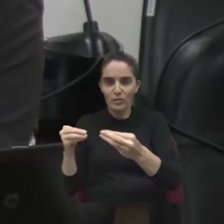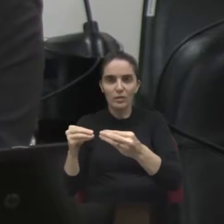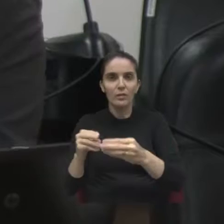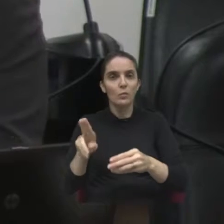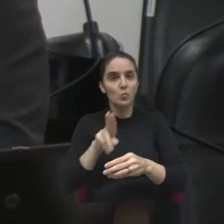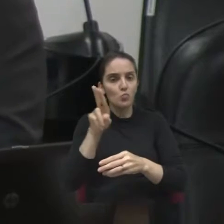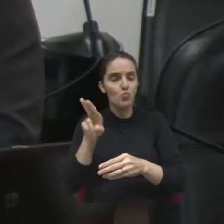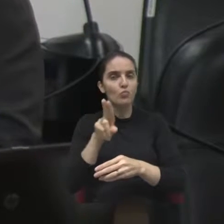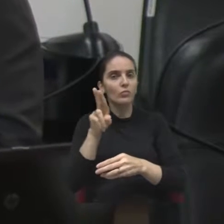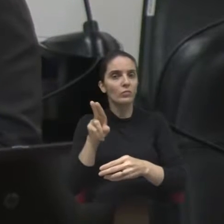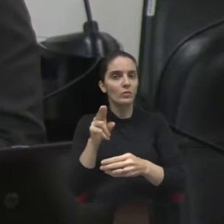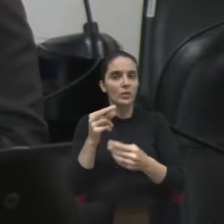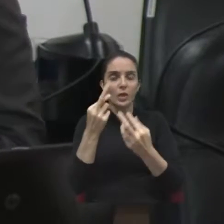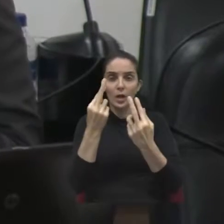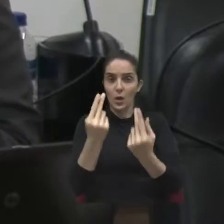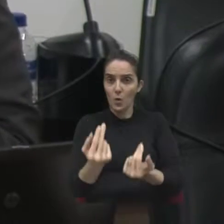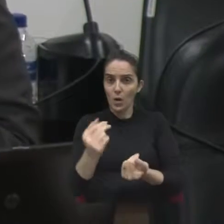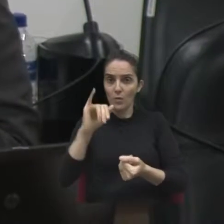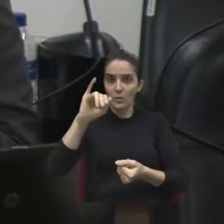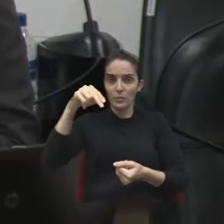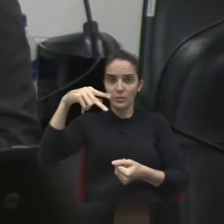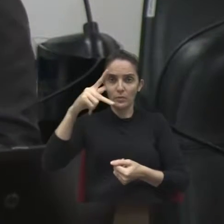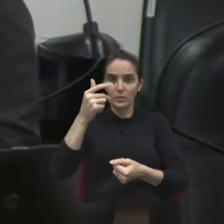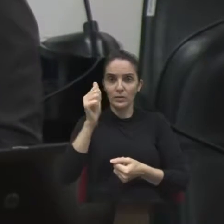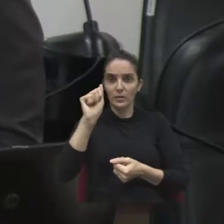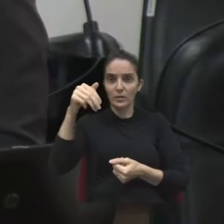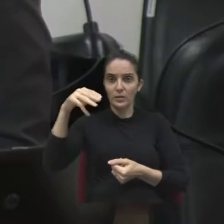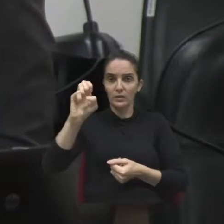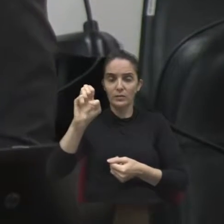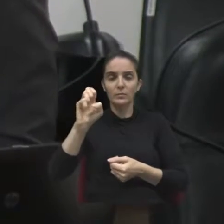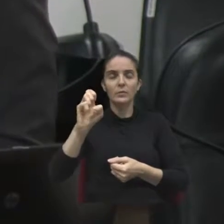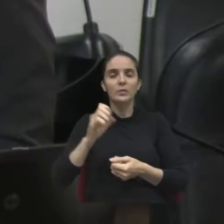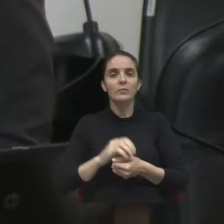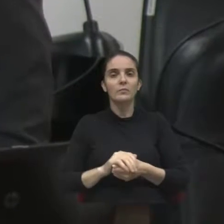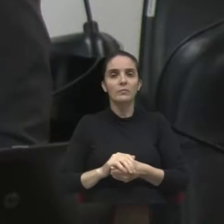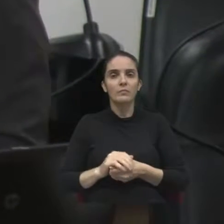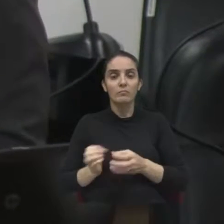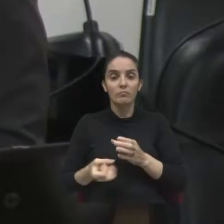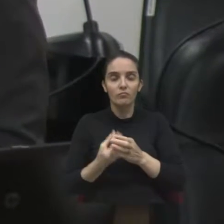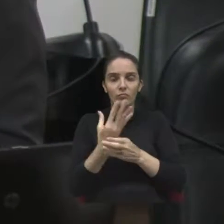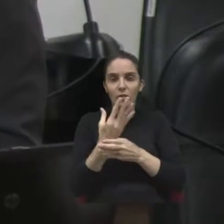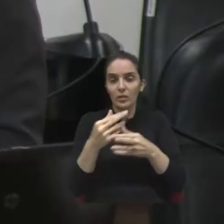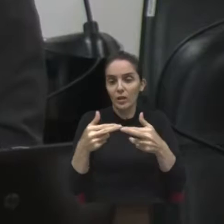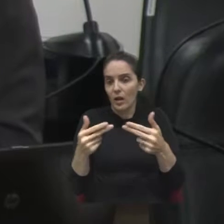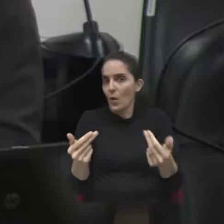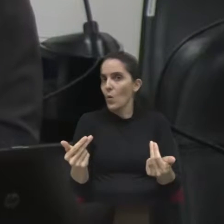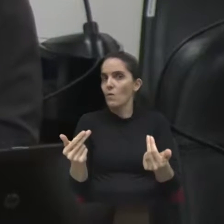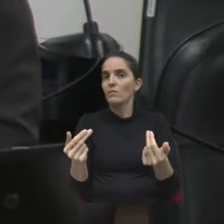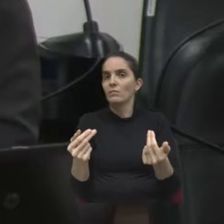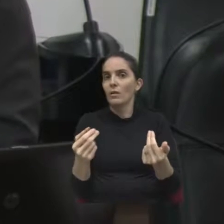é o inhame, utilizado para a produção de produtos biodegradáveis, que,